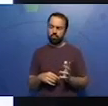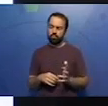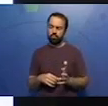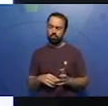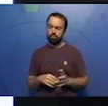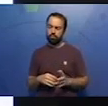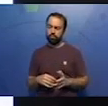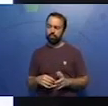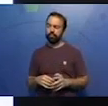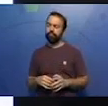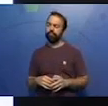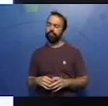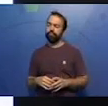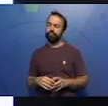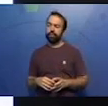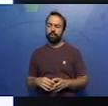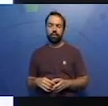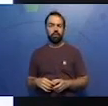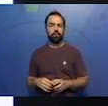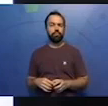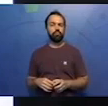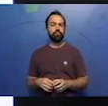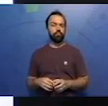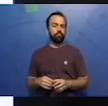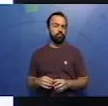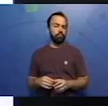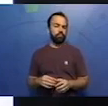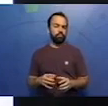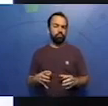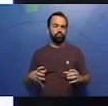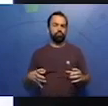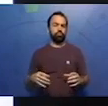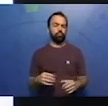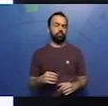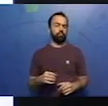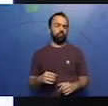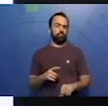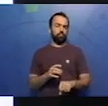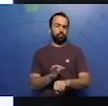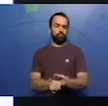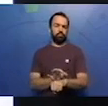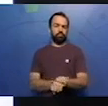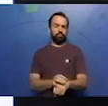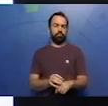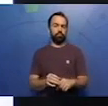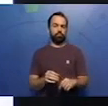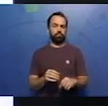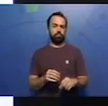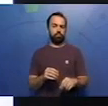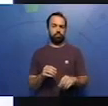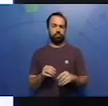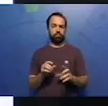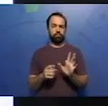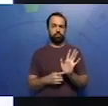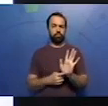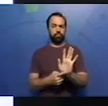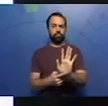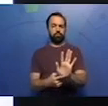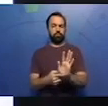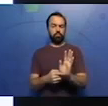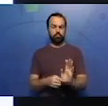com vocês. A maioria dos relógios digitais marca as horas e após 2 pontos, os